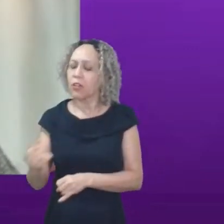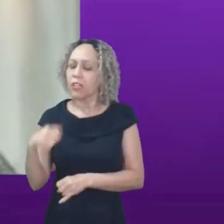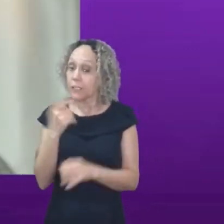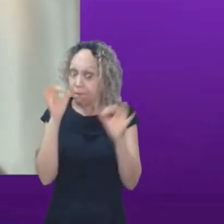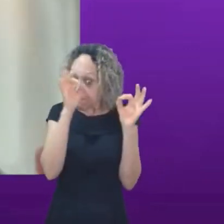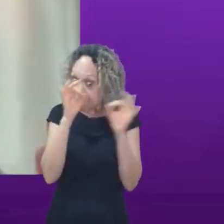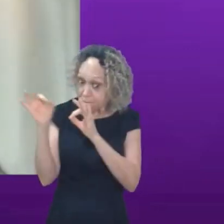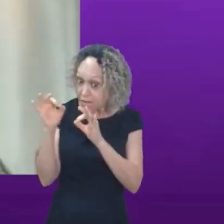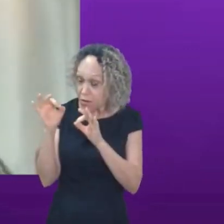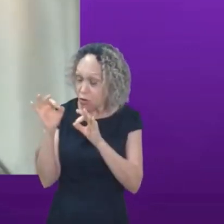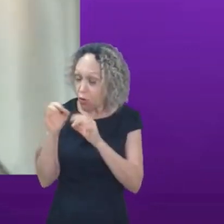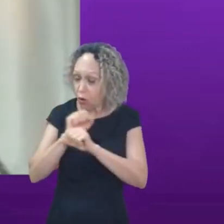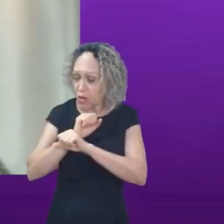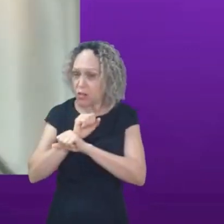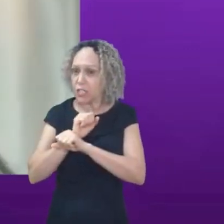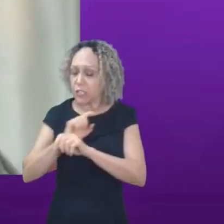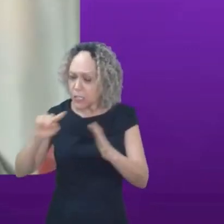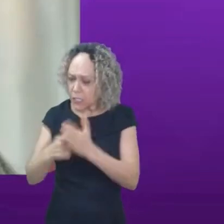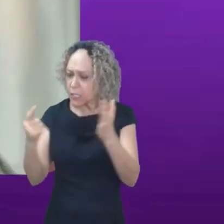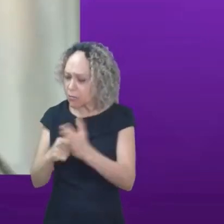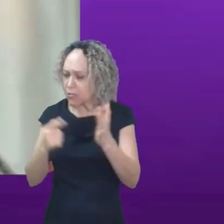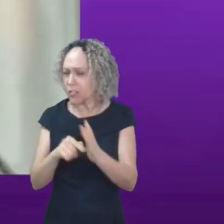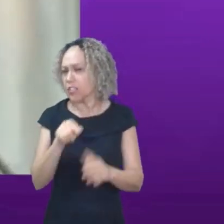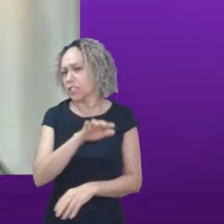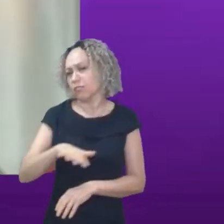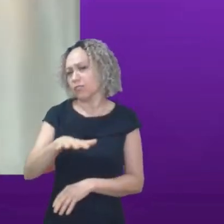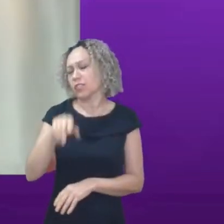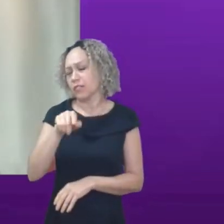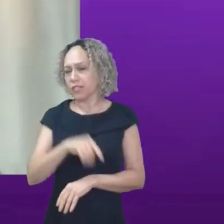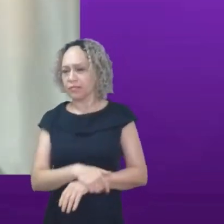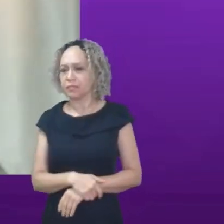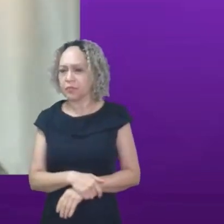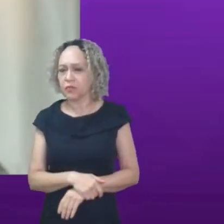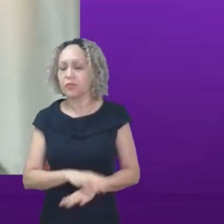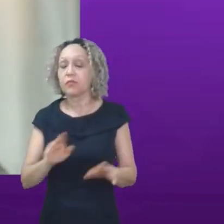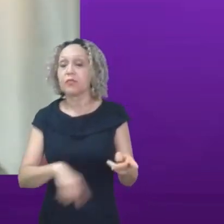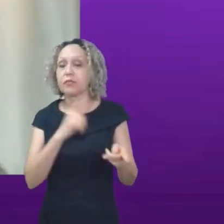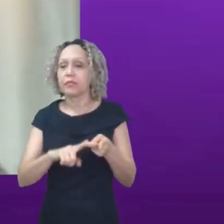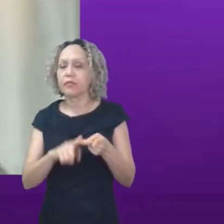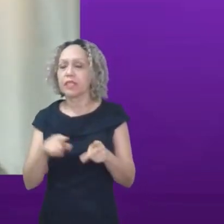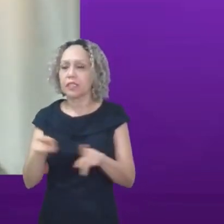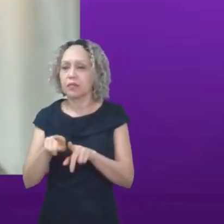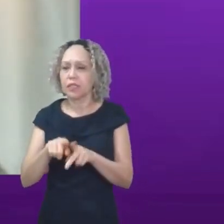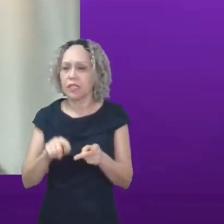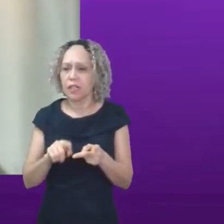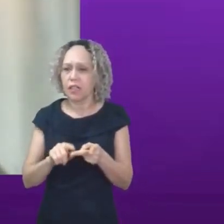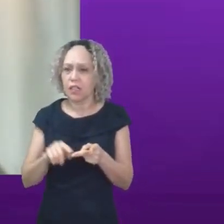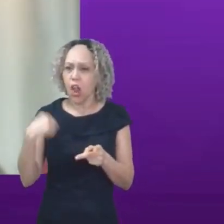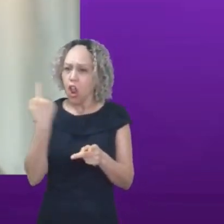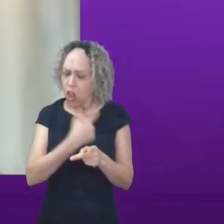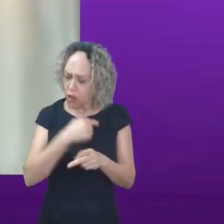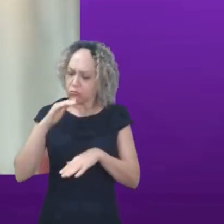ali apoiando, né, e denunciando assim que possível. Um outro ponto ali é nós